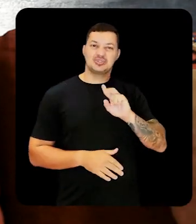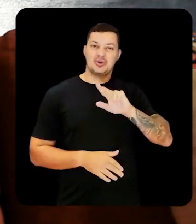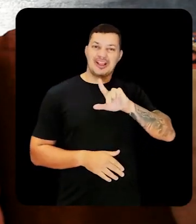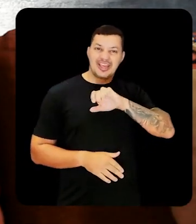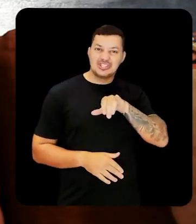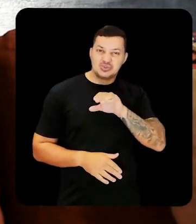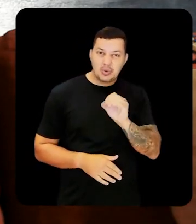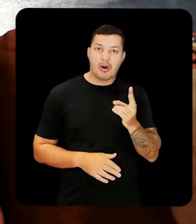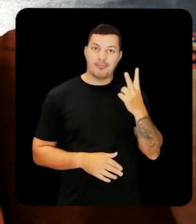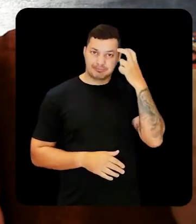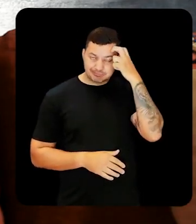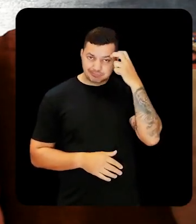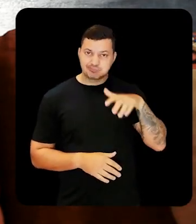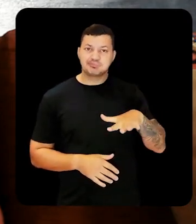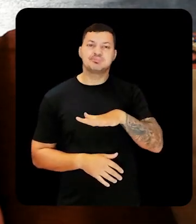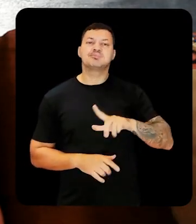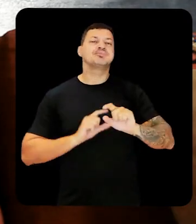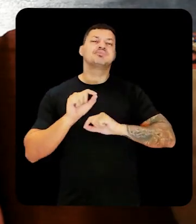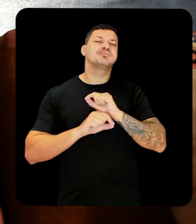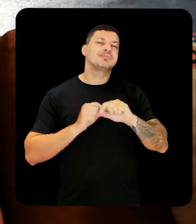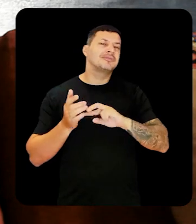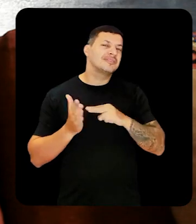Cultural Casa dos Azulejos. O